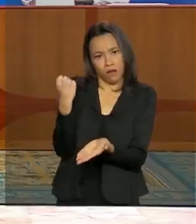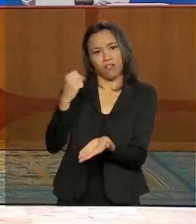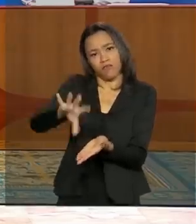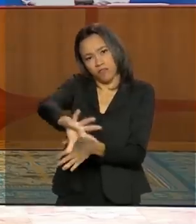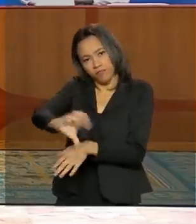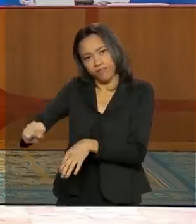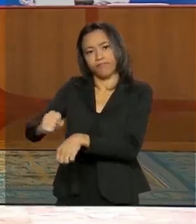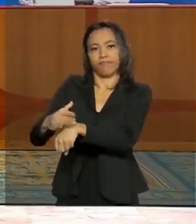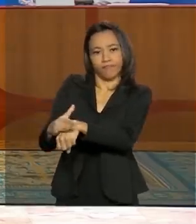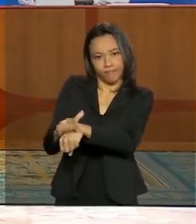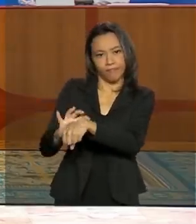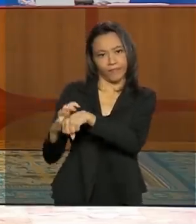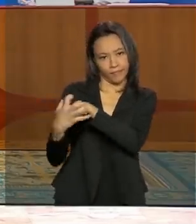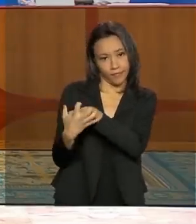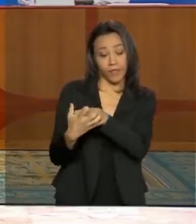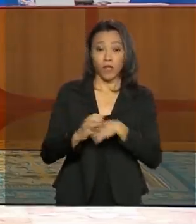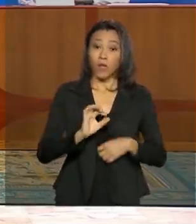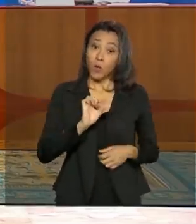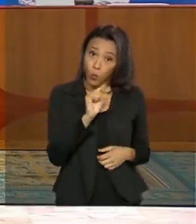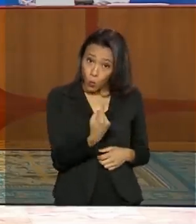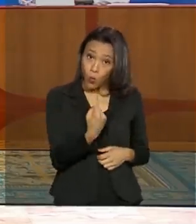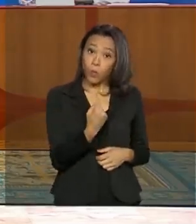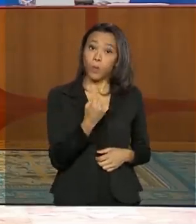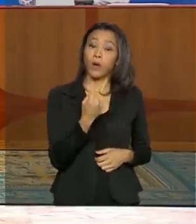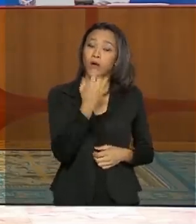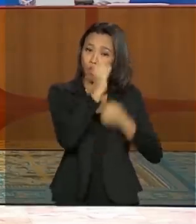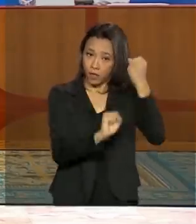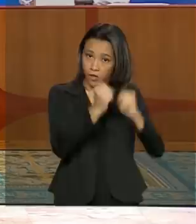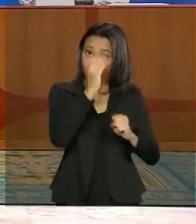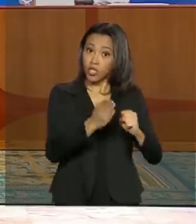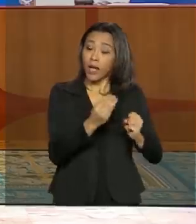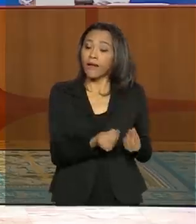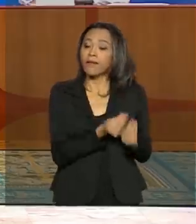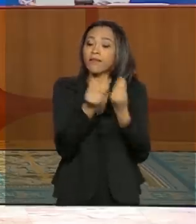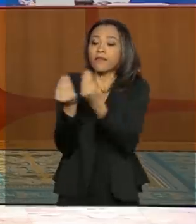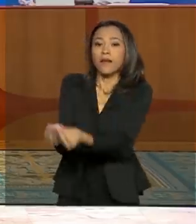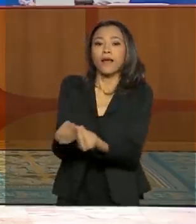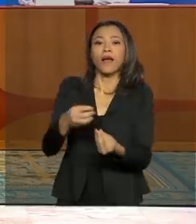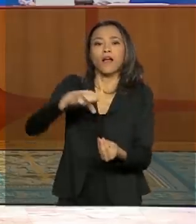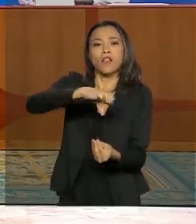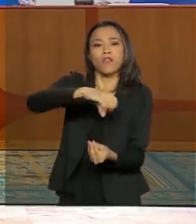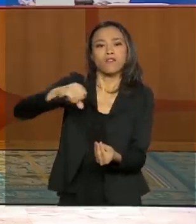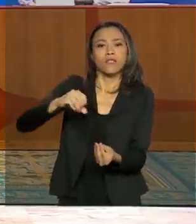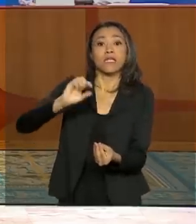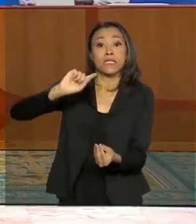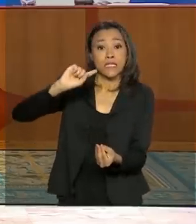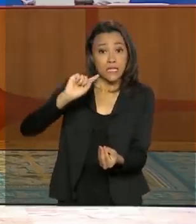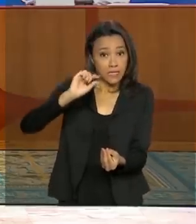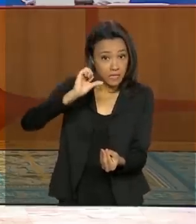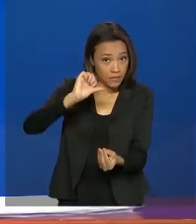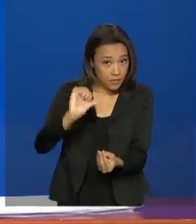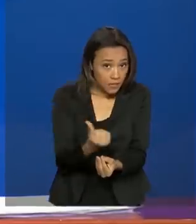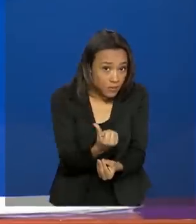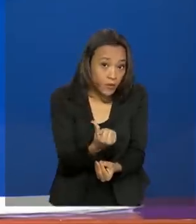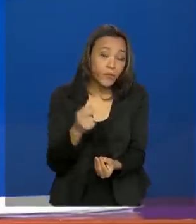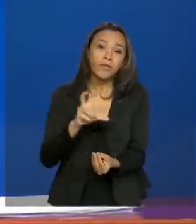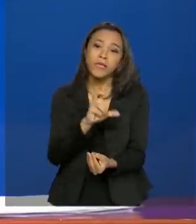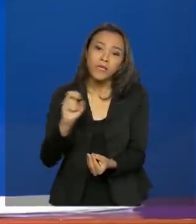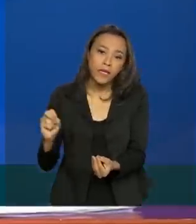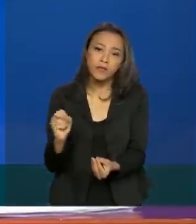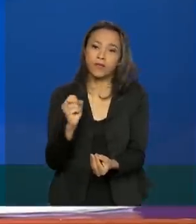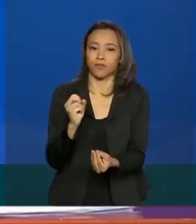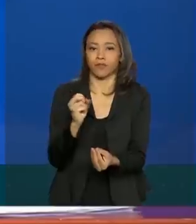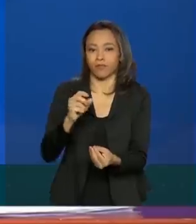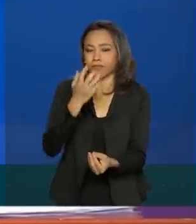uma delas já se comprometeu a entregar nos próximos 90 dias 6.500 aparelho esse